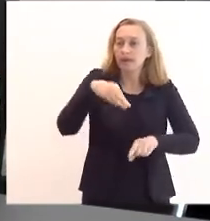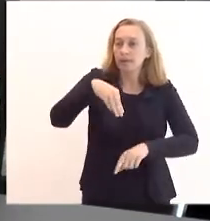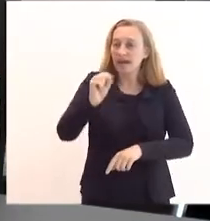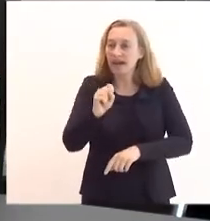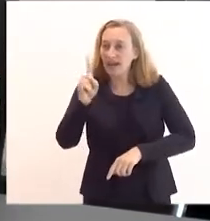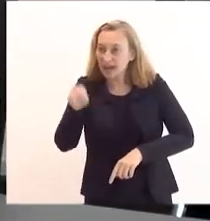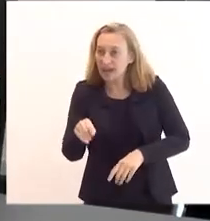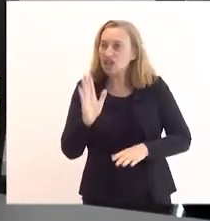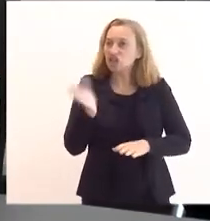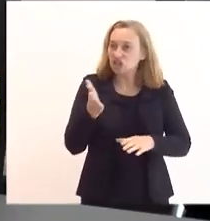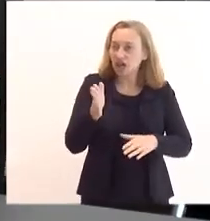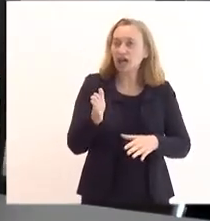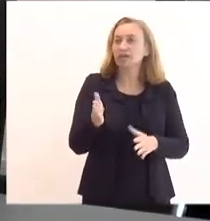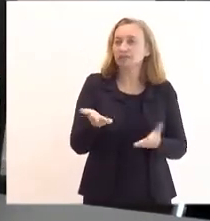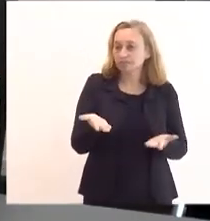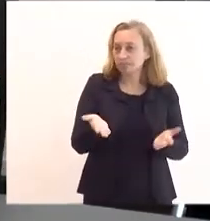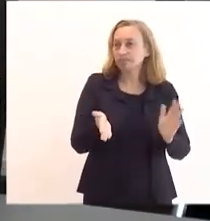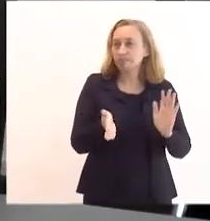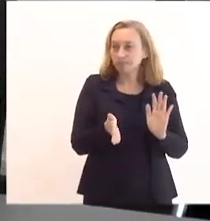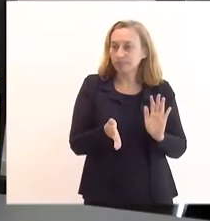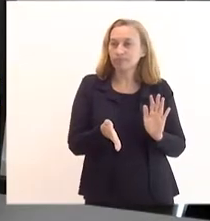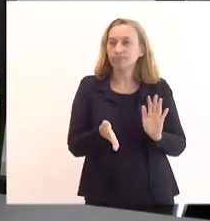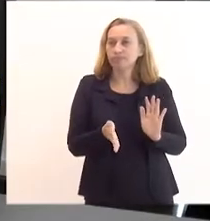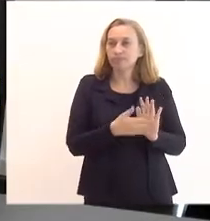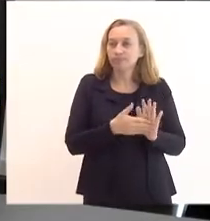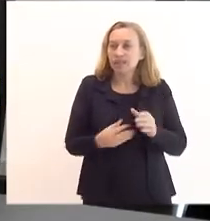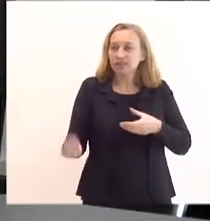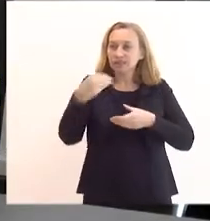colocar dentro do lado municipal do SUS,